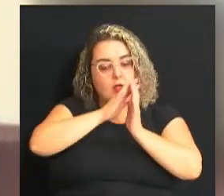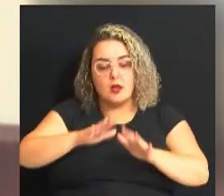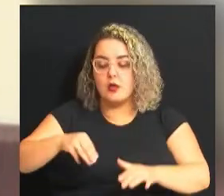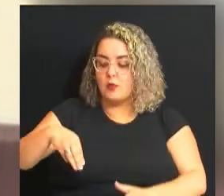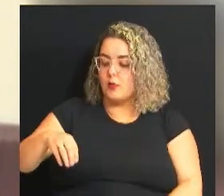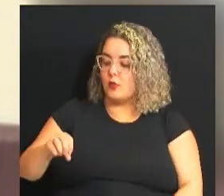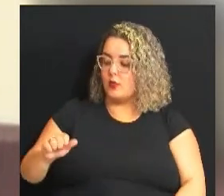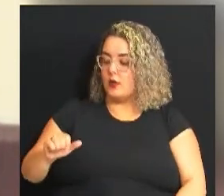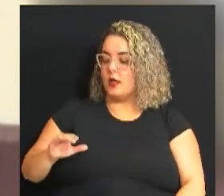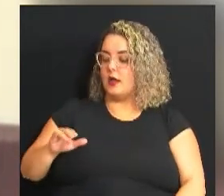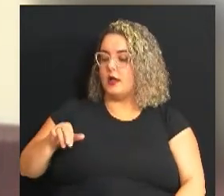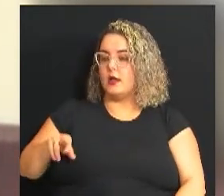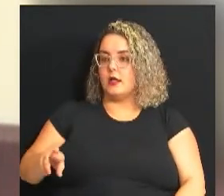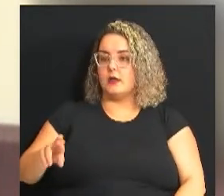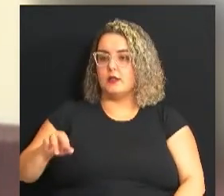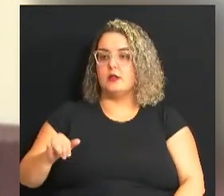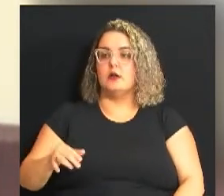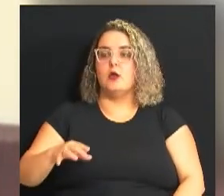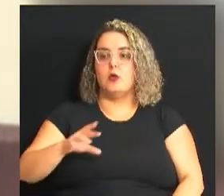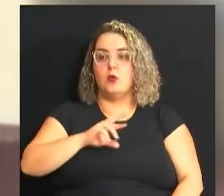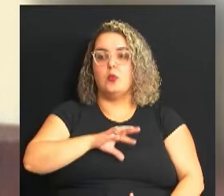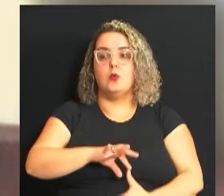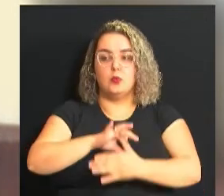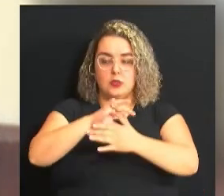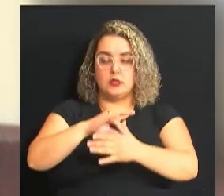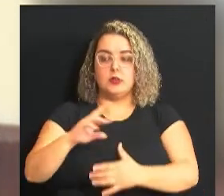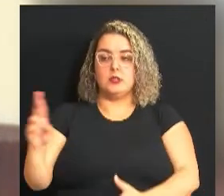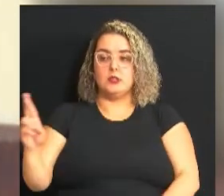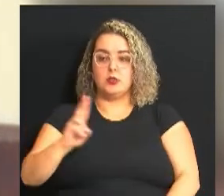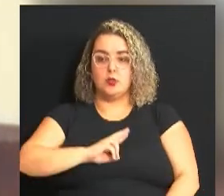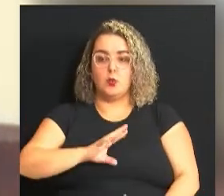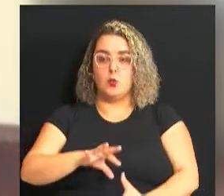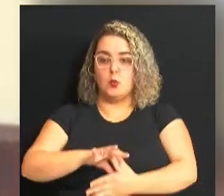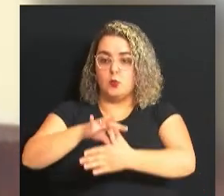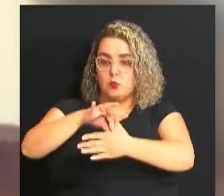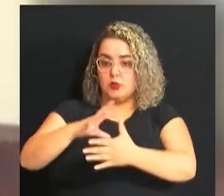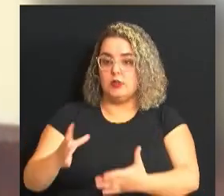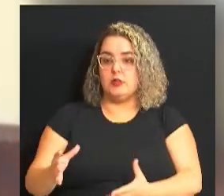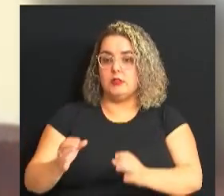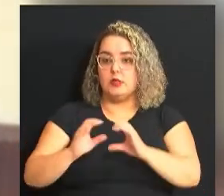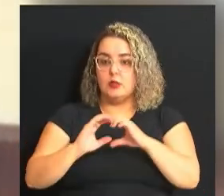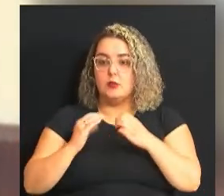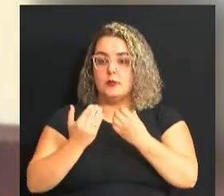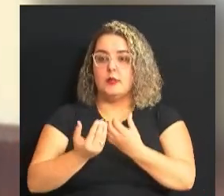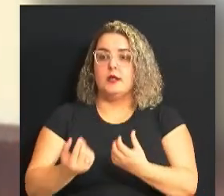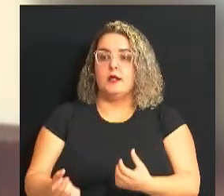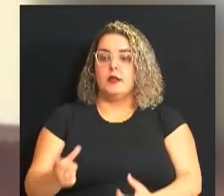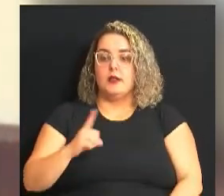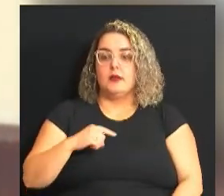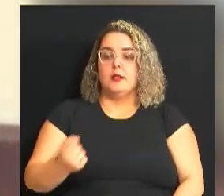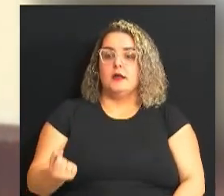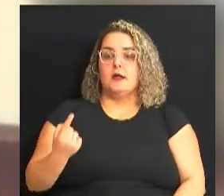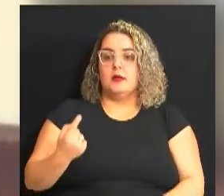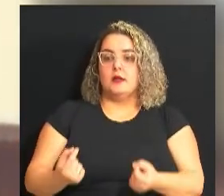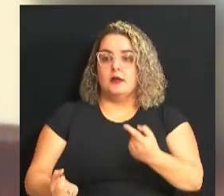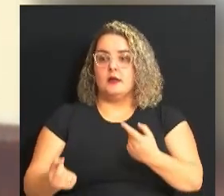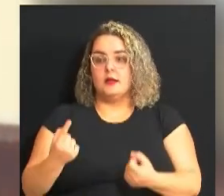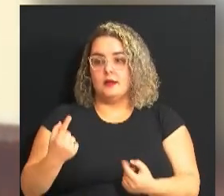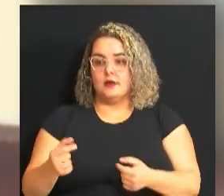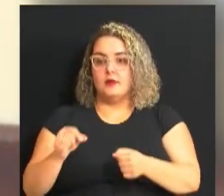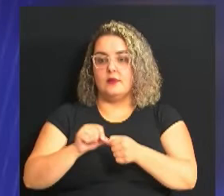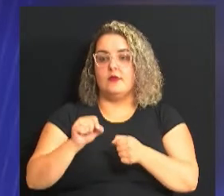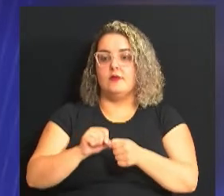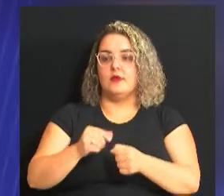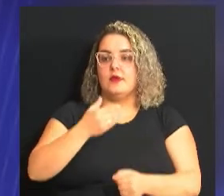é um líder religioso, um líder comunitário, tem aqui algumas feitos do Pai